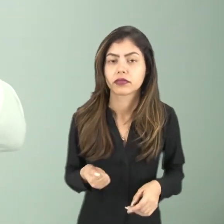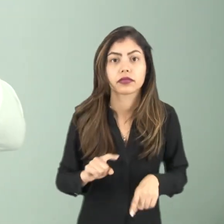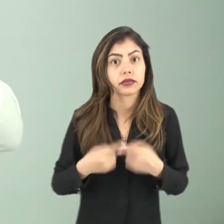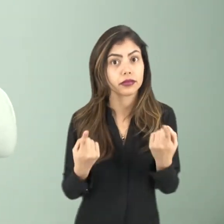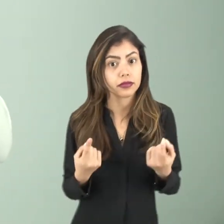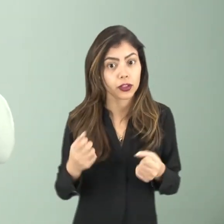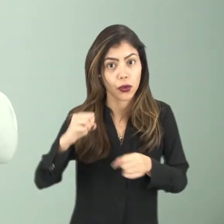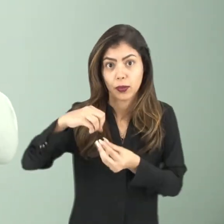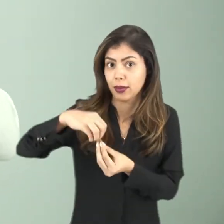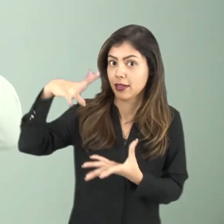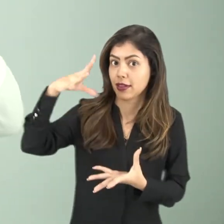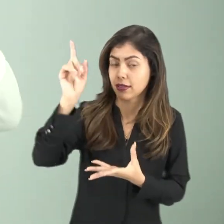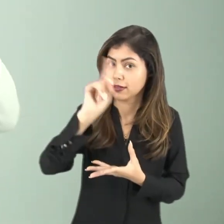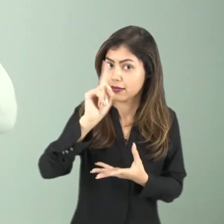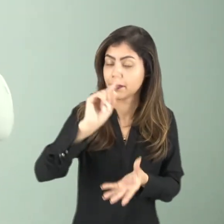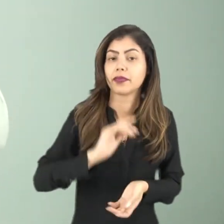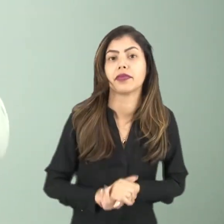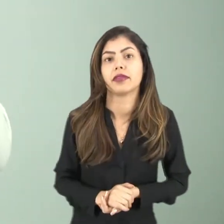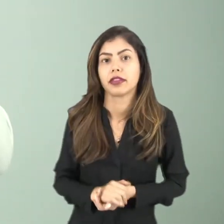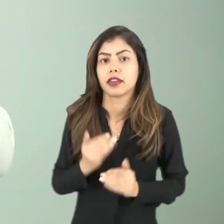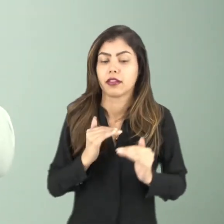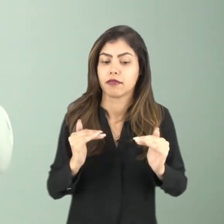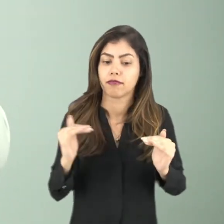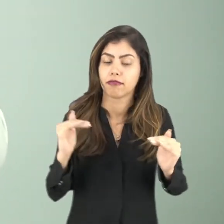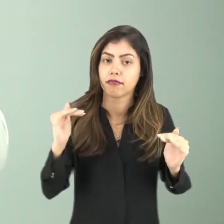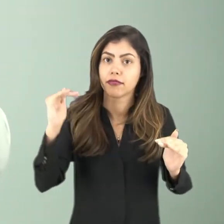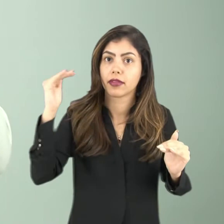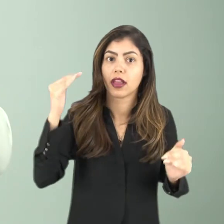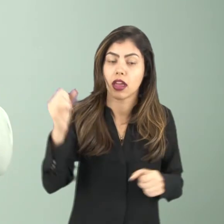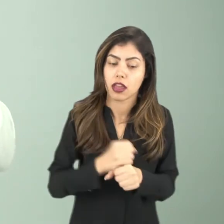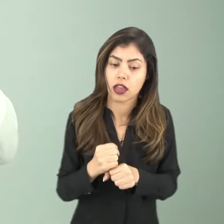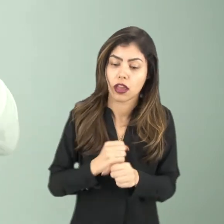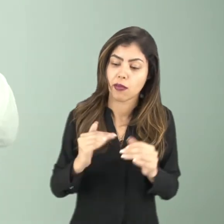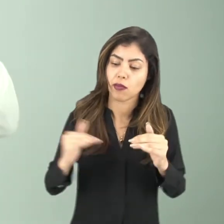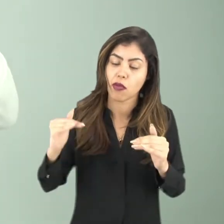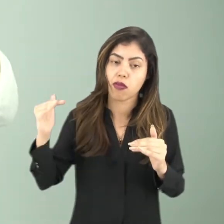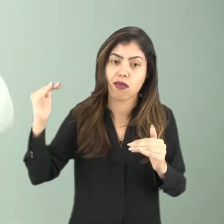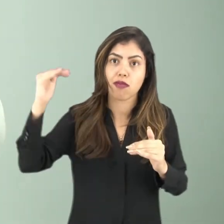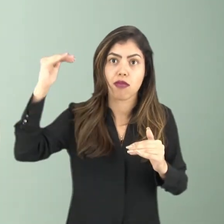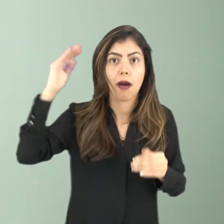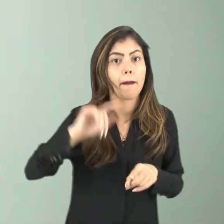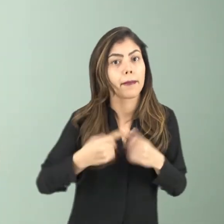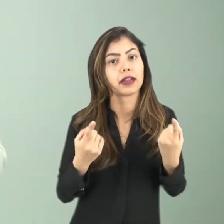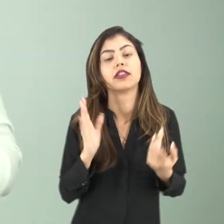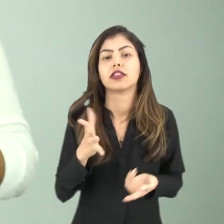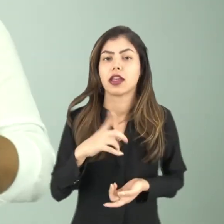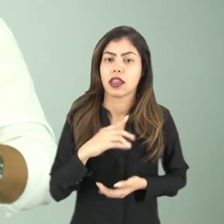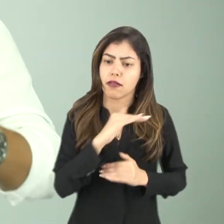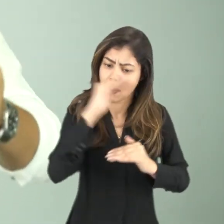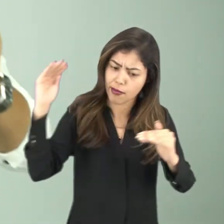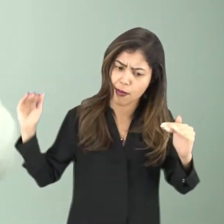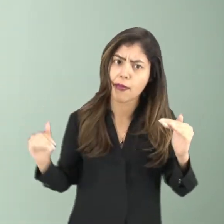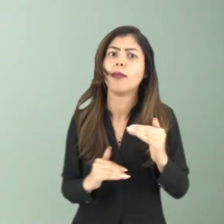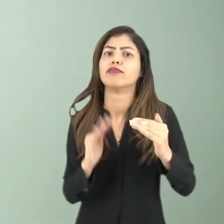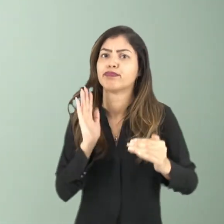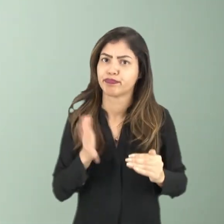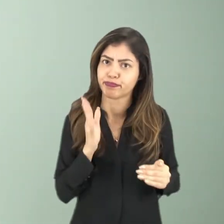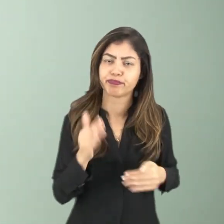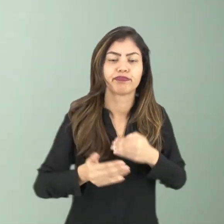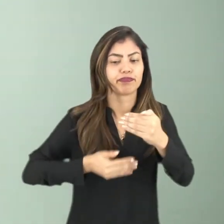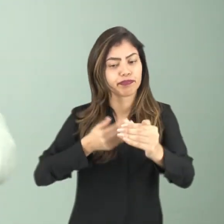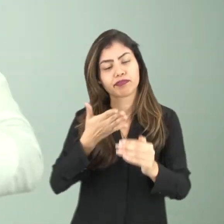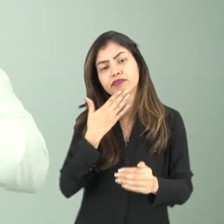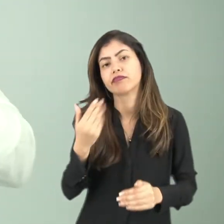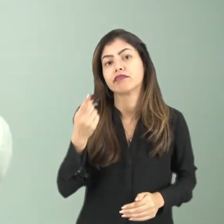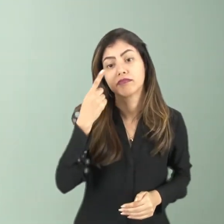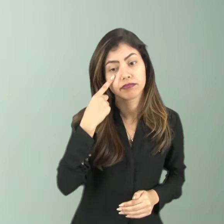melhorando. Isso não é um milagre, não. Esse crescimento aí é ano a ano, degrau a degrau, mas a gente já teve mais abaixo do que